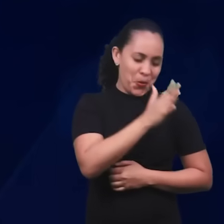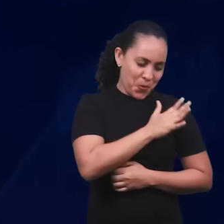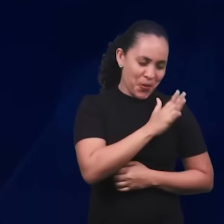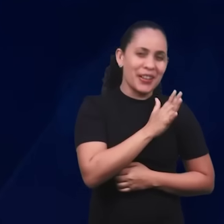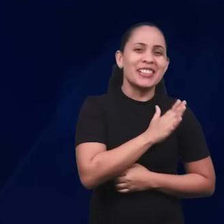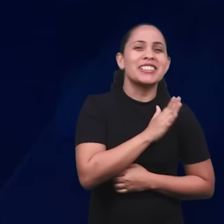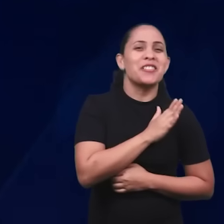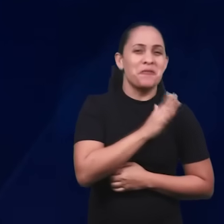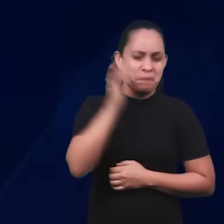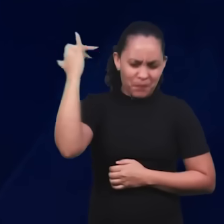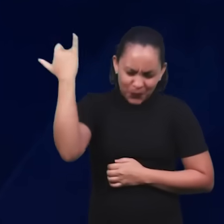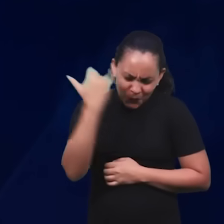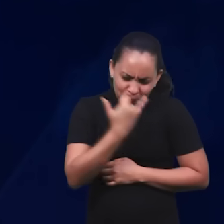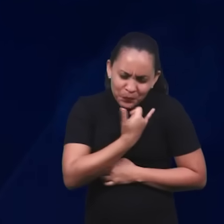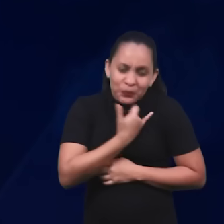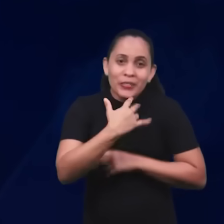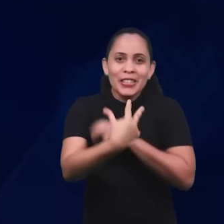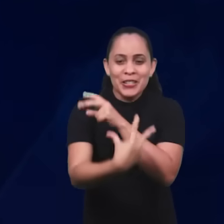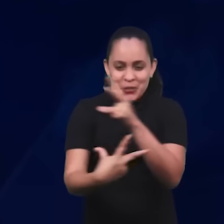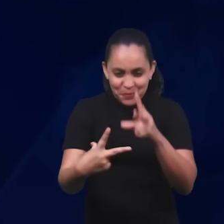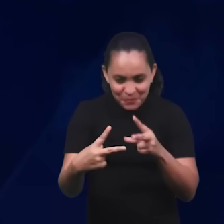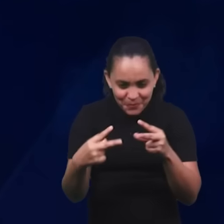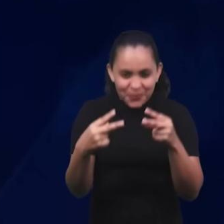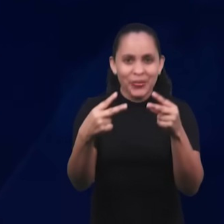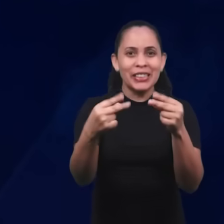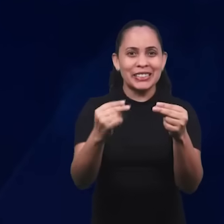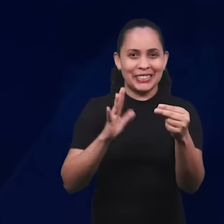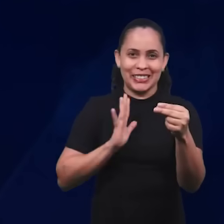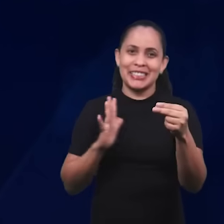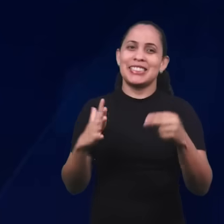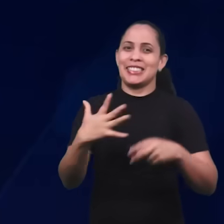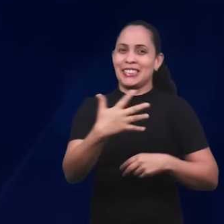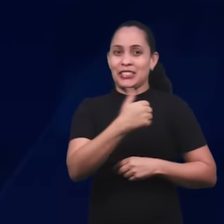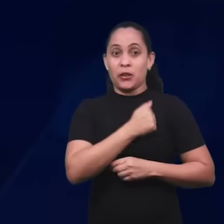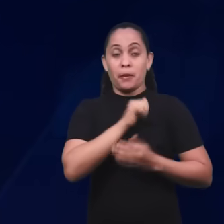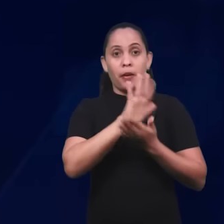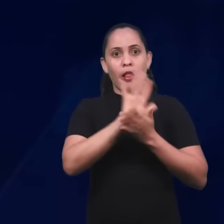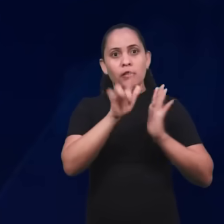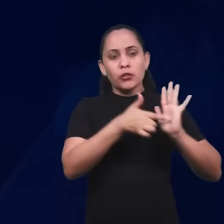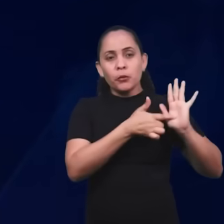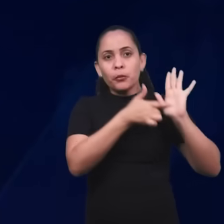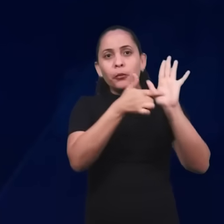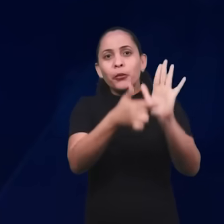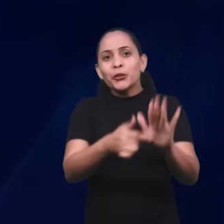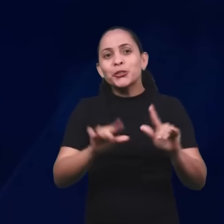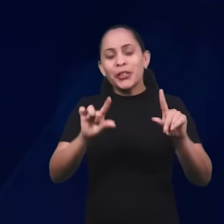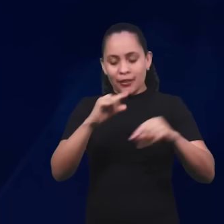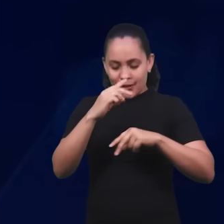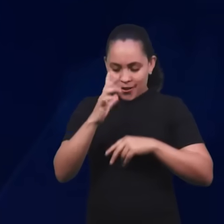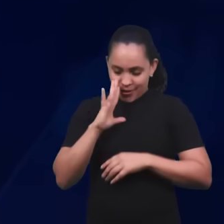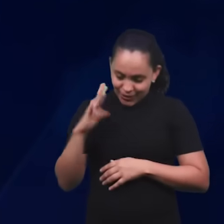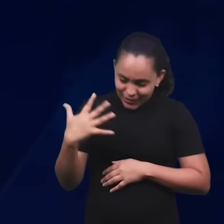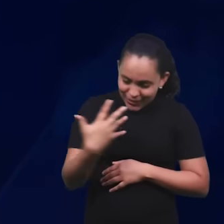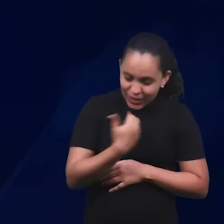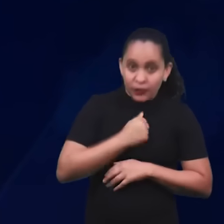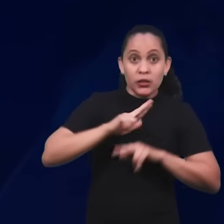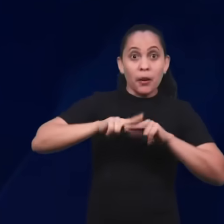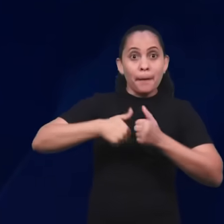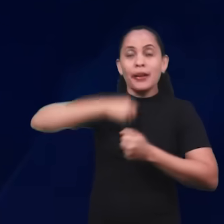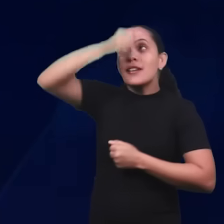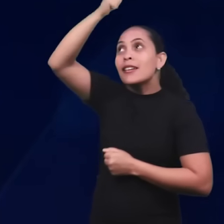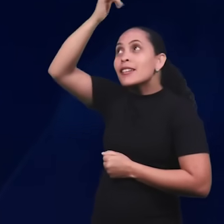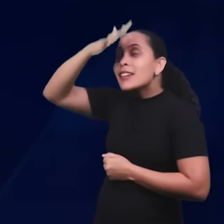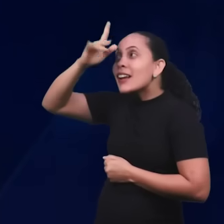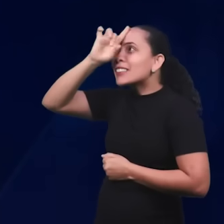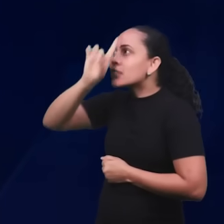ao seu coração. Ele quer falar com você, te dar de presente essa salvação, porque a palavra de Deus que a salvação